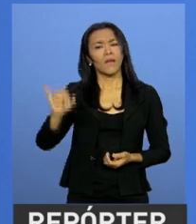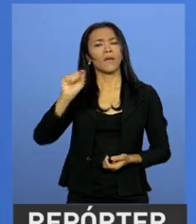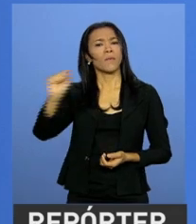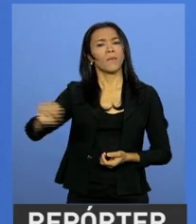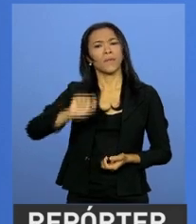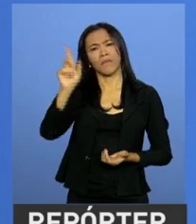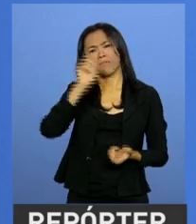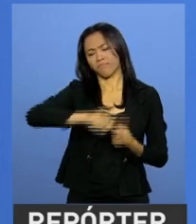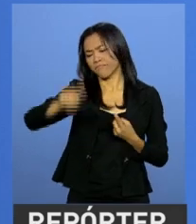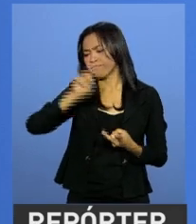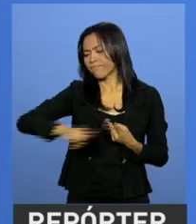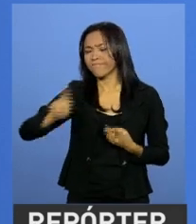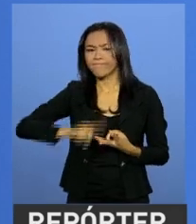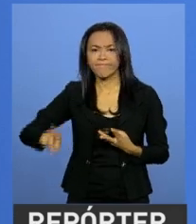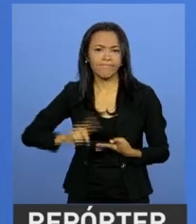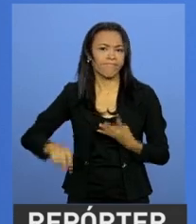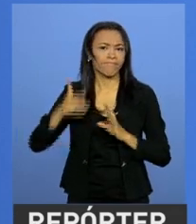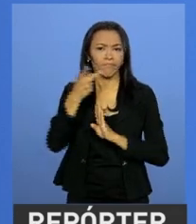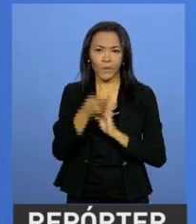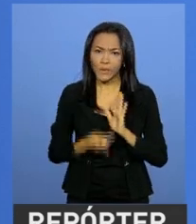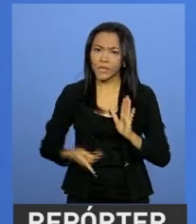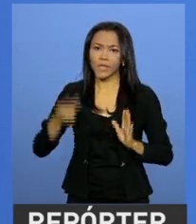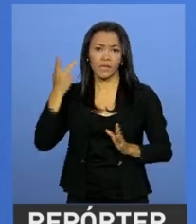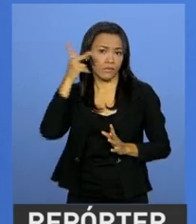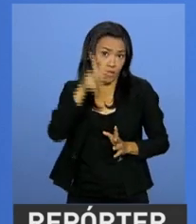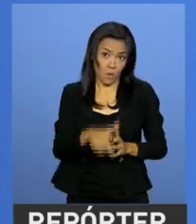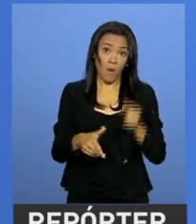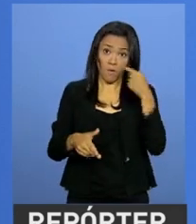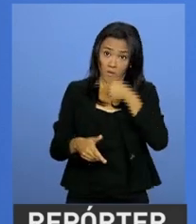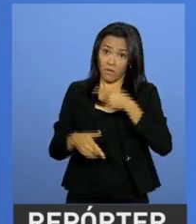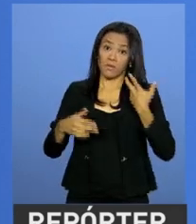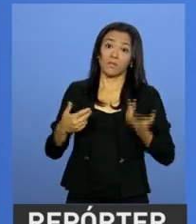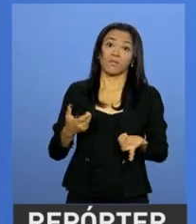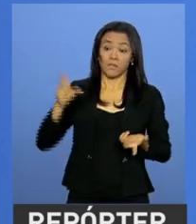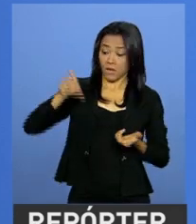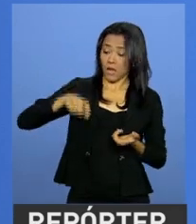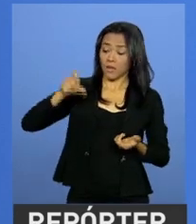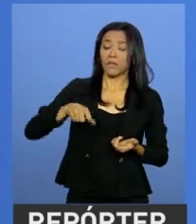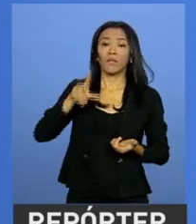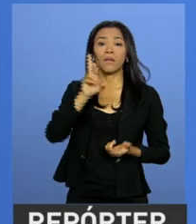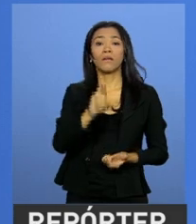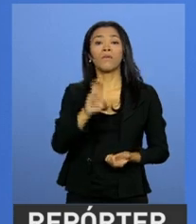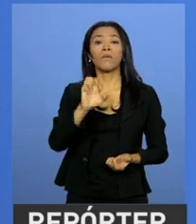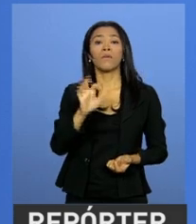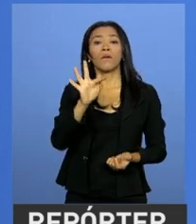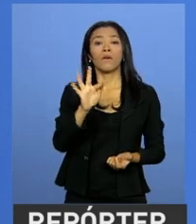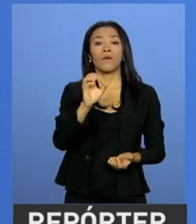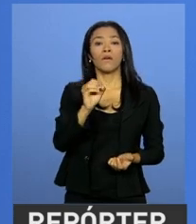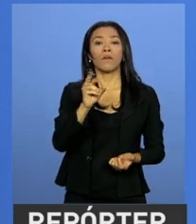de projetos, menores ou maiores, como o cartão Reforma, que irão se